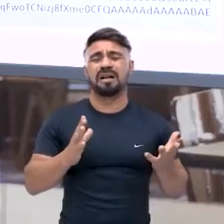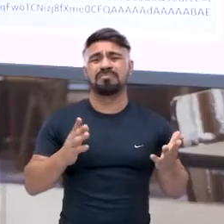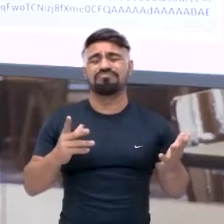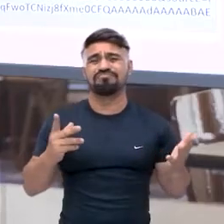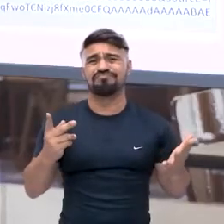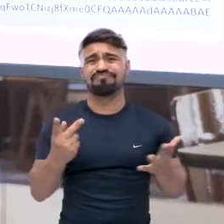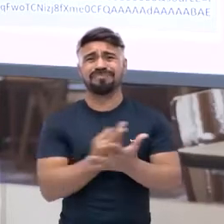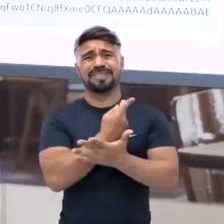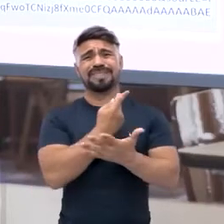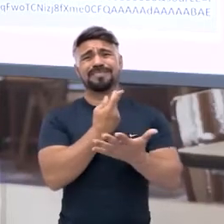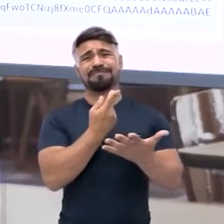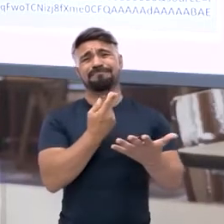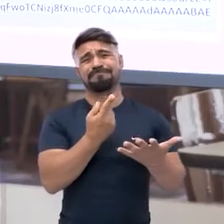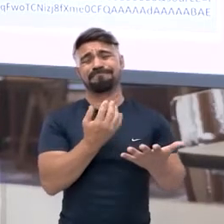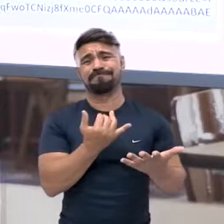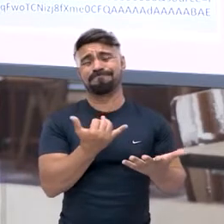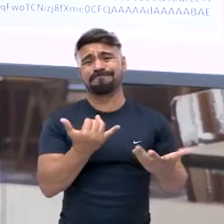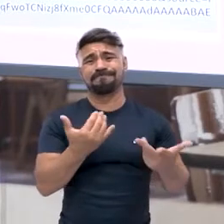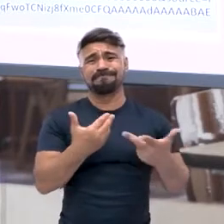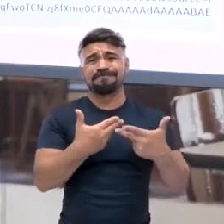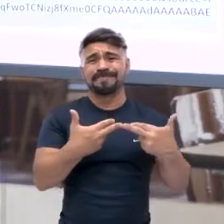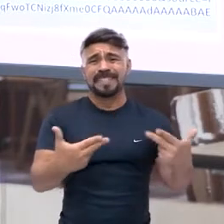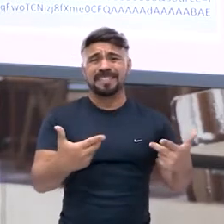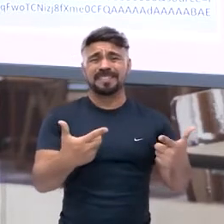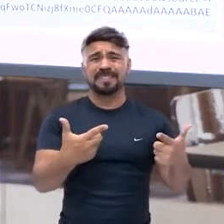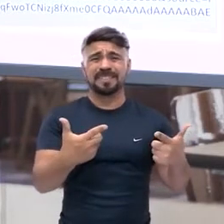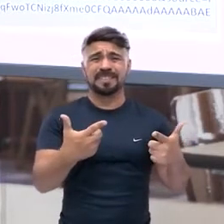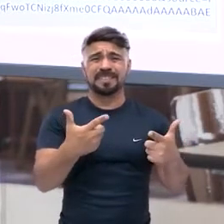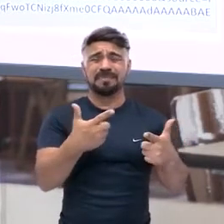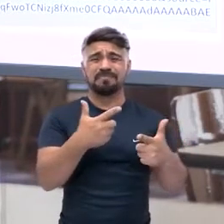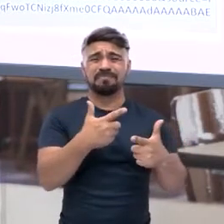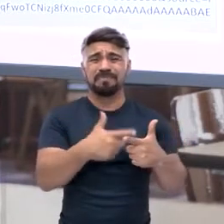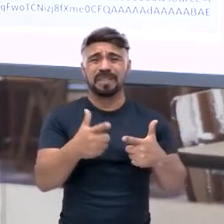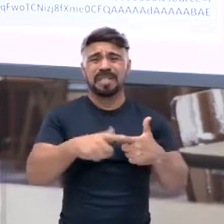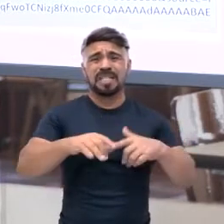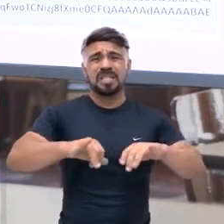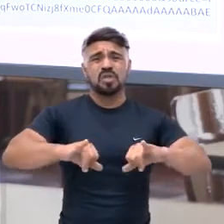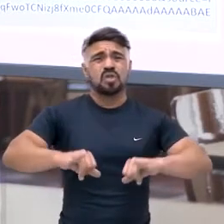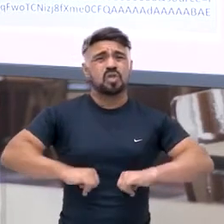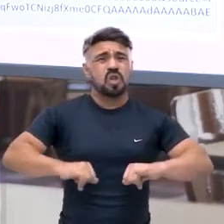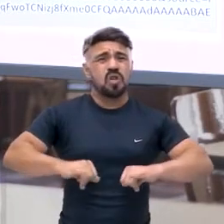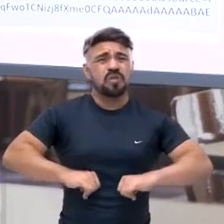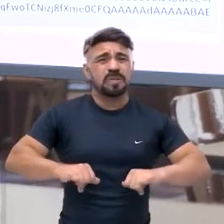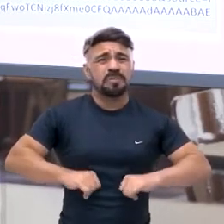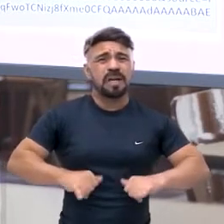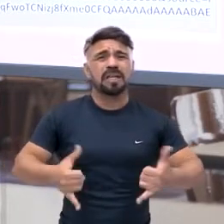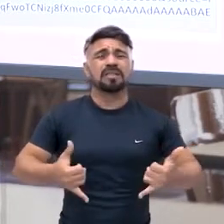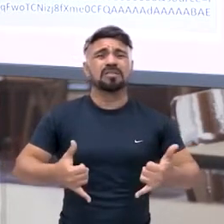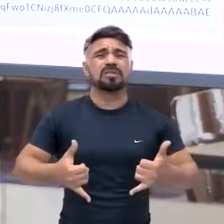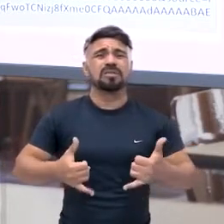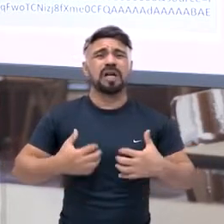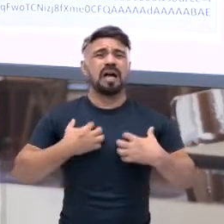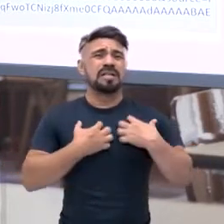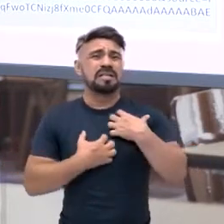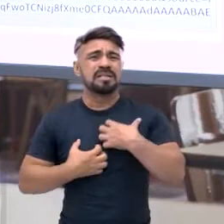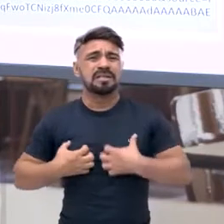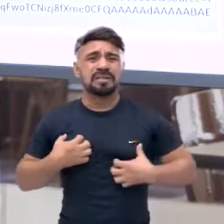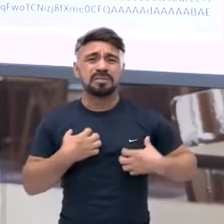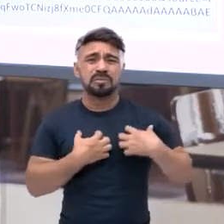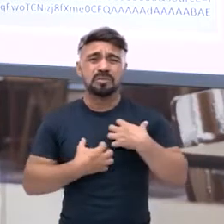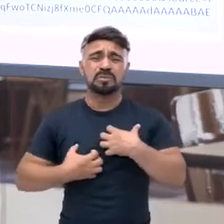e essa tragédia o texto que fala sobre tragédia, ele traz o sofrimento do ser humano,